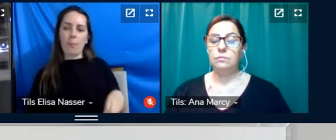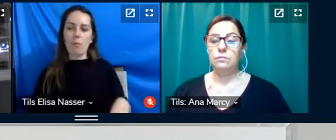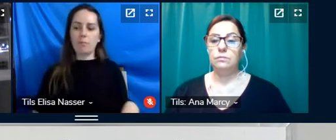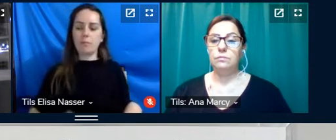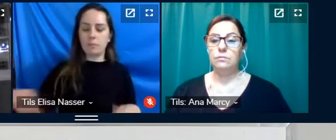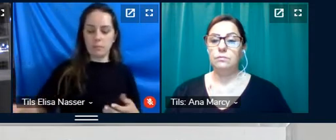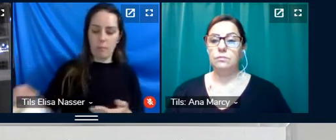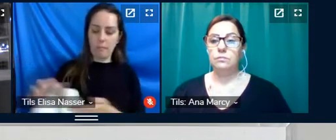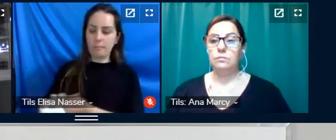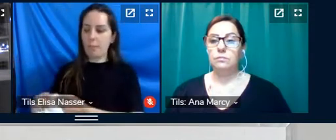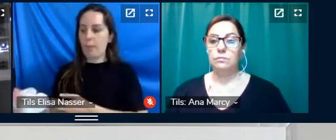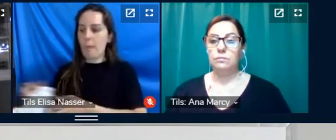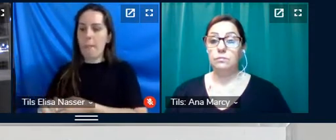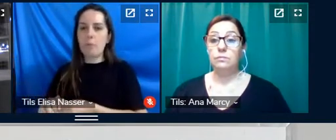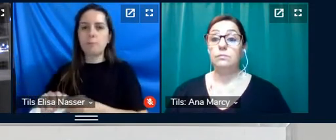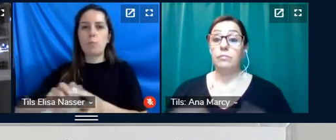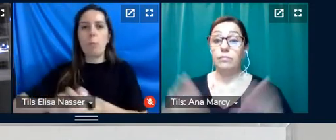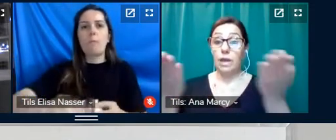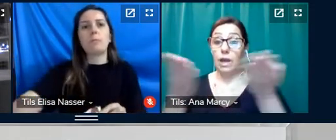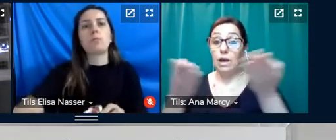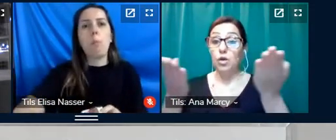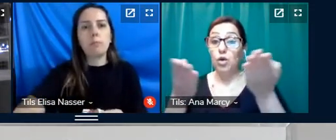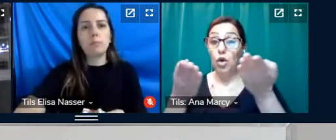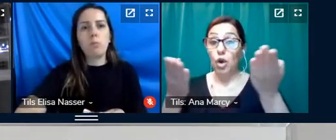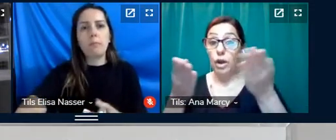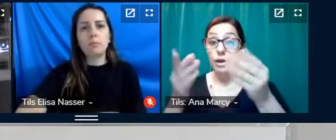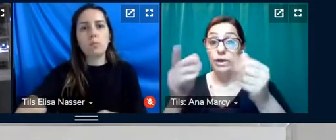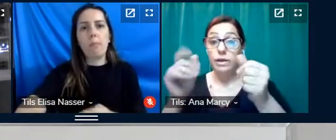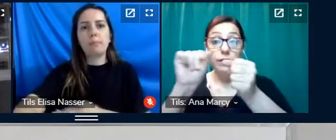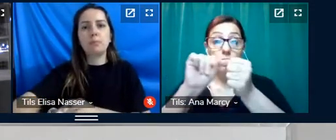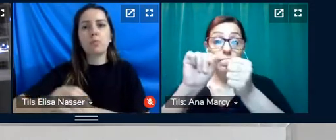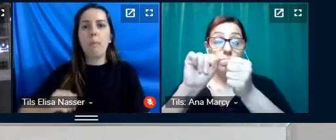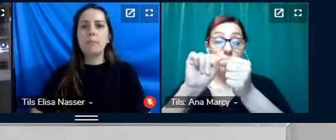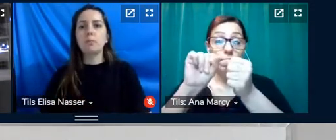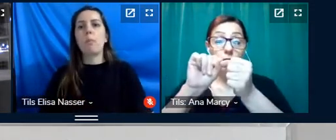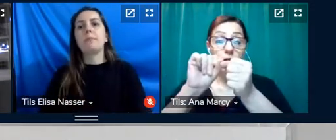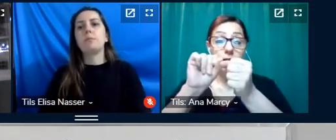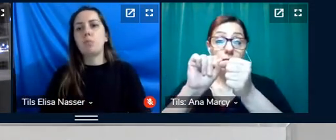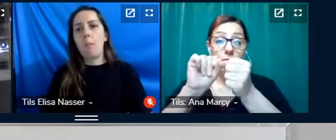35 graus. Vou pedir para vocês fazerem, então, achar o Fx e o Fy.